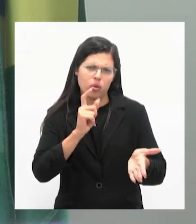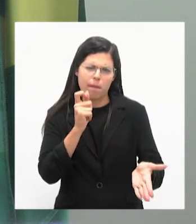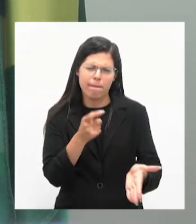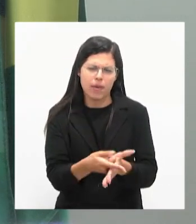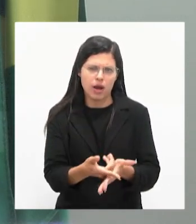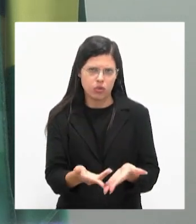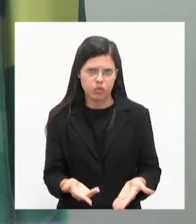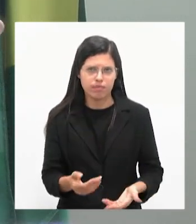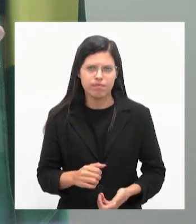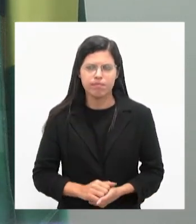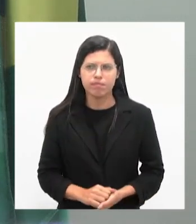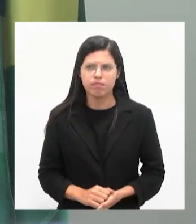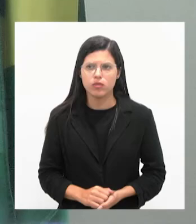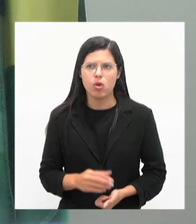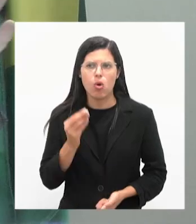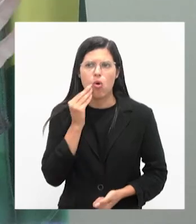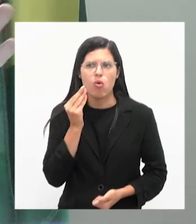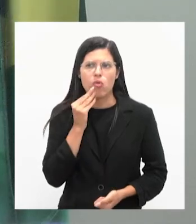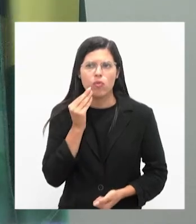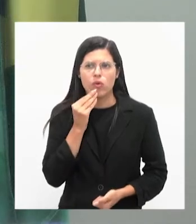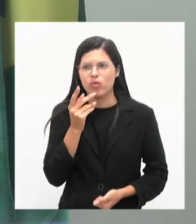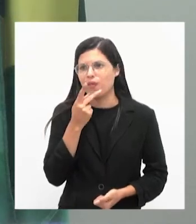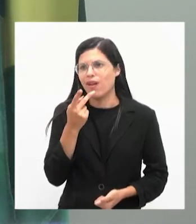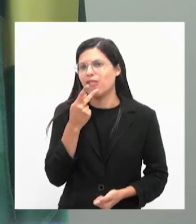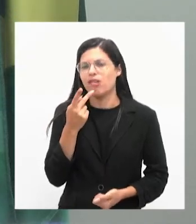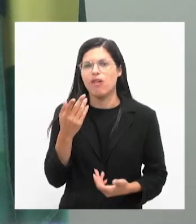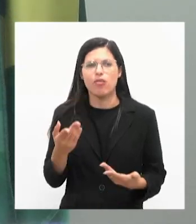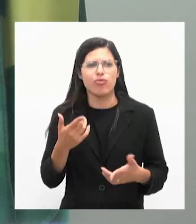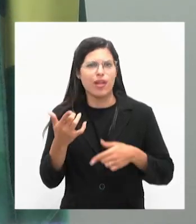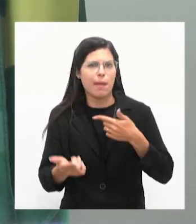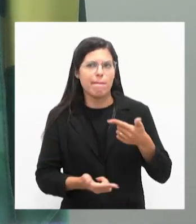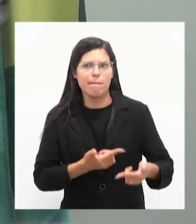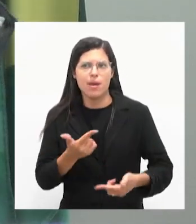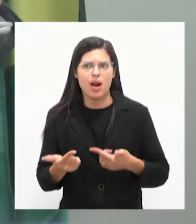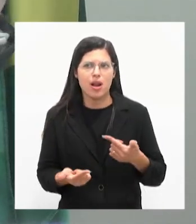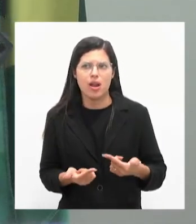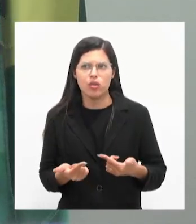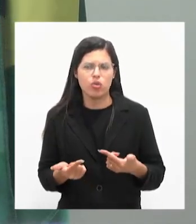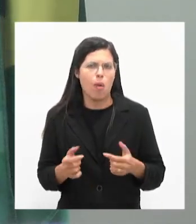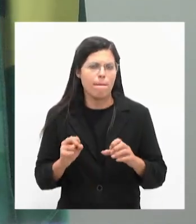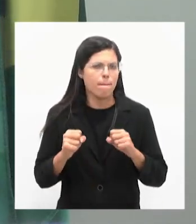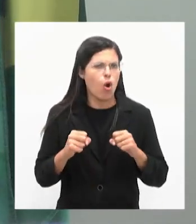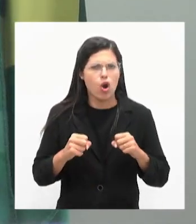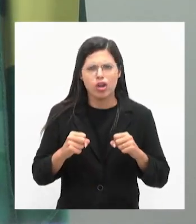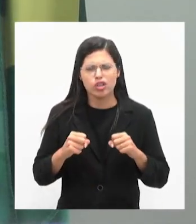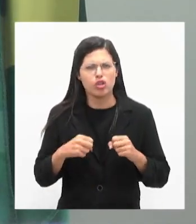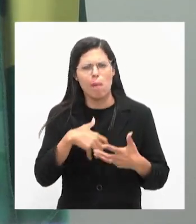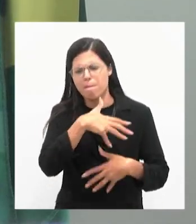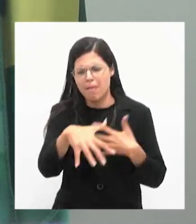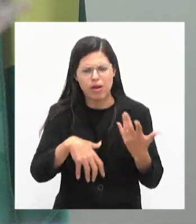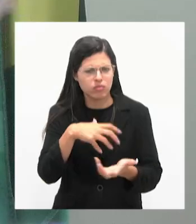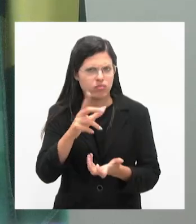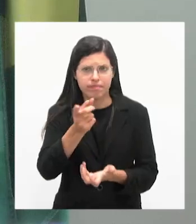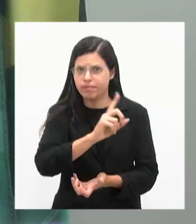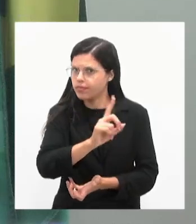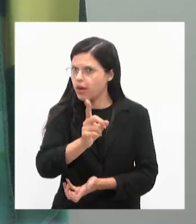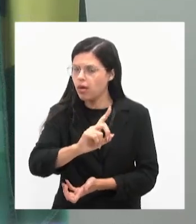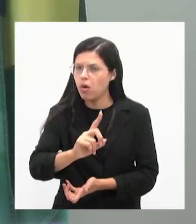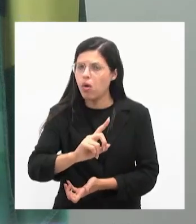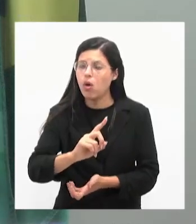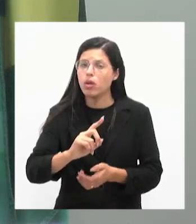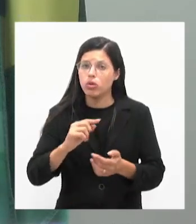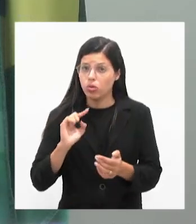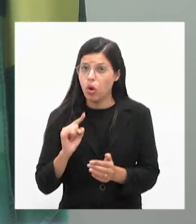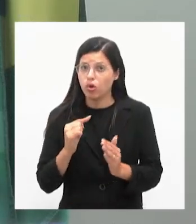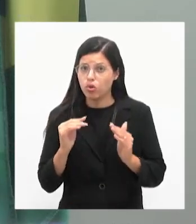Documento pago. Óbvio. Ninguém está aqui também dizendo, trabalhador, que a gente está dando chancela para fazer bagunça, não. Pelo amor de Deus. Nós somos favoráveis às